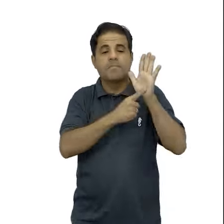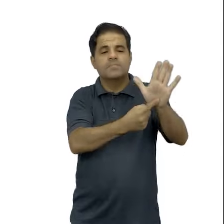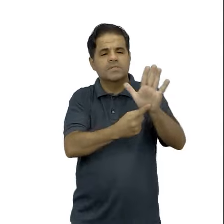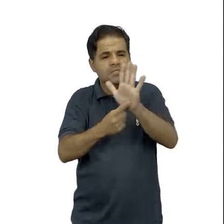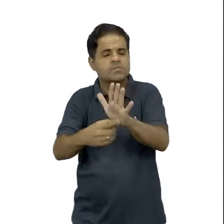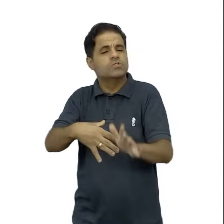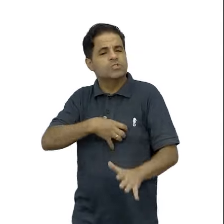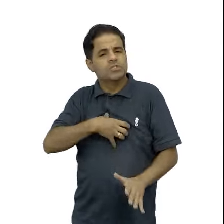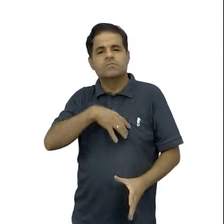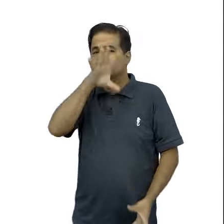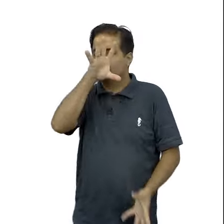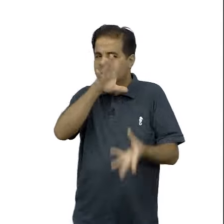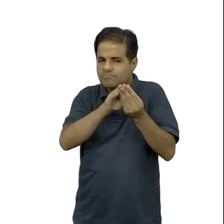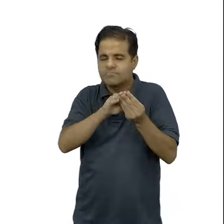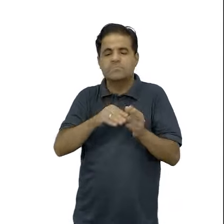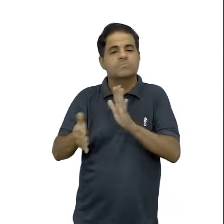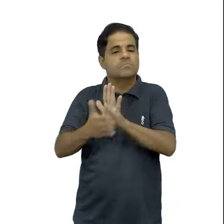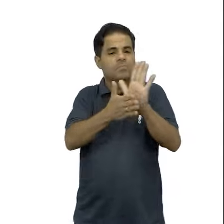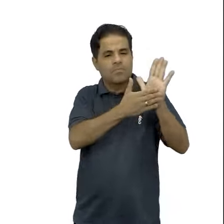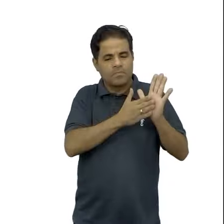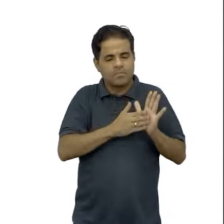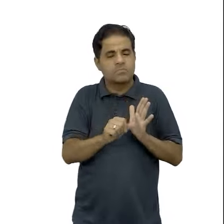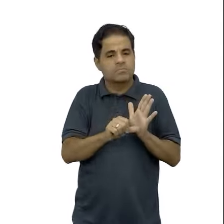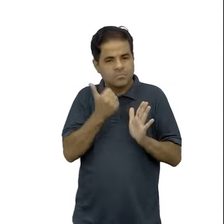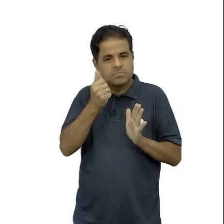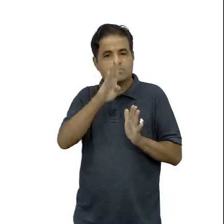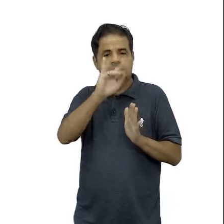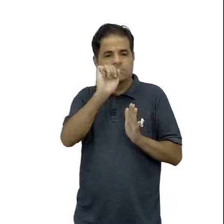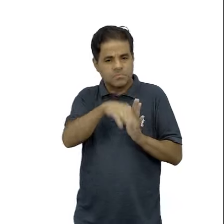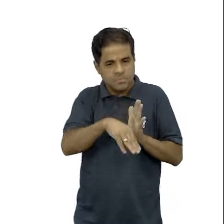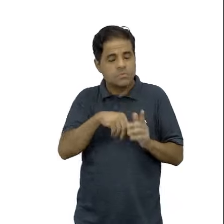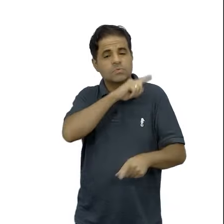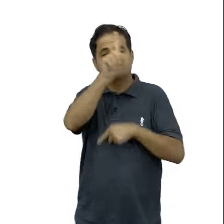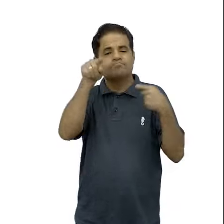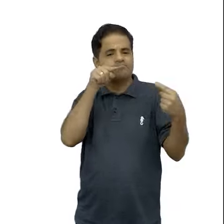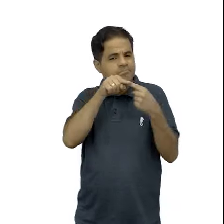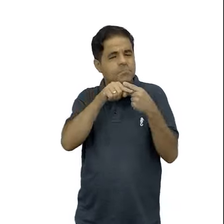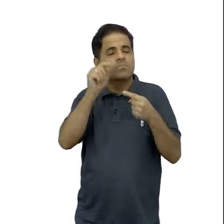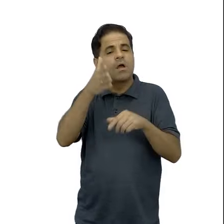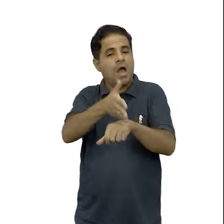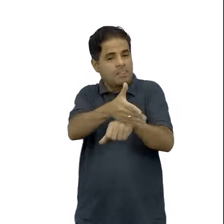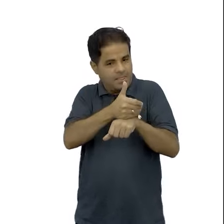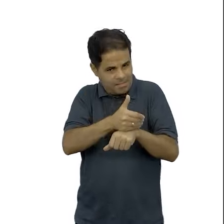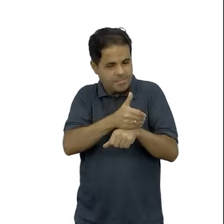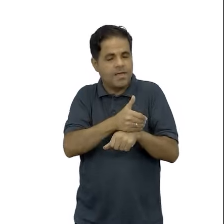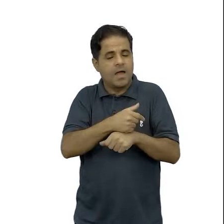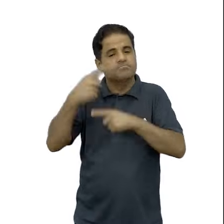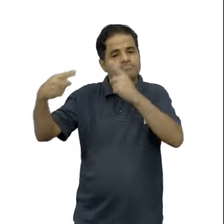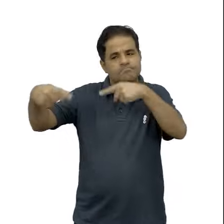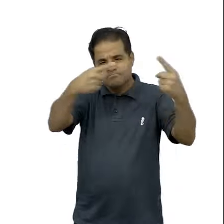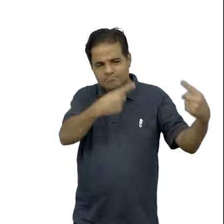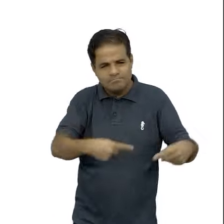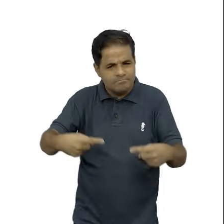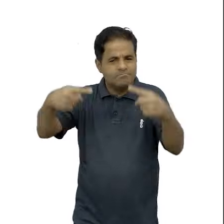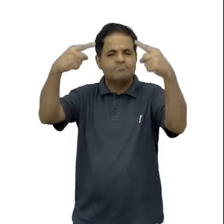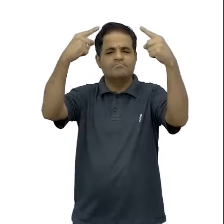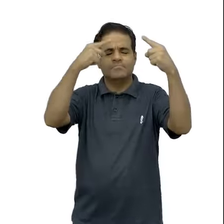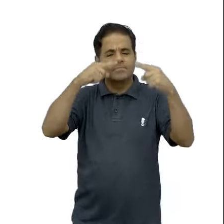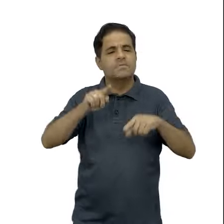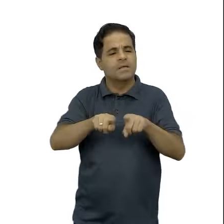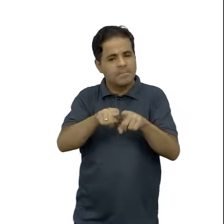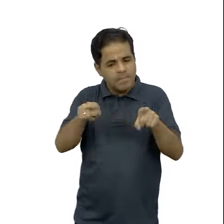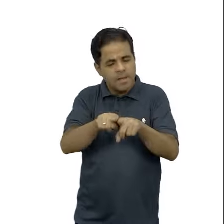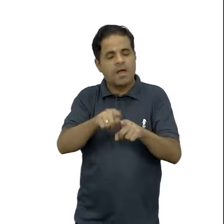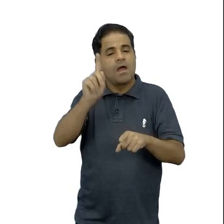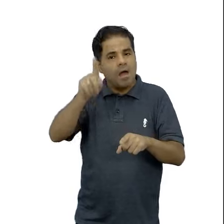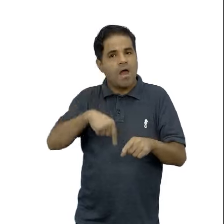de maneira breve o percurso proposto para o primeiro bimestre, com o objetivo de antecipar as discussões que faremos, mas